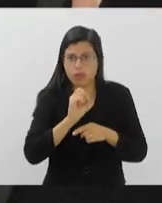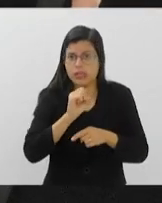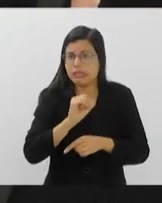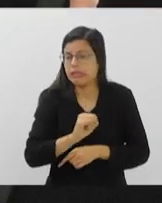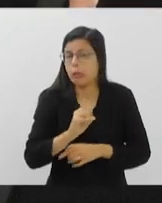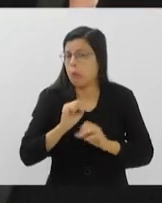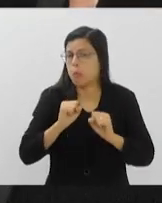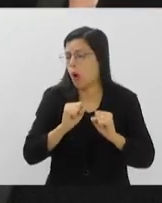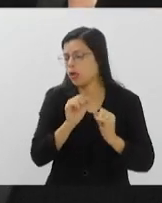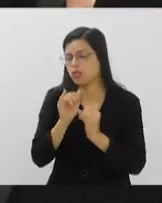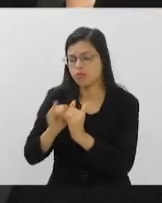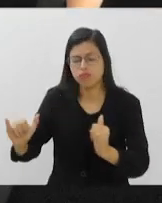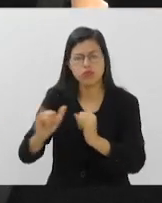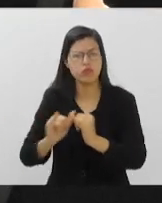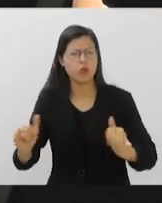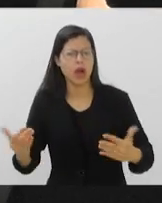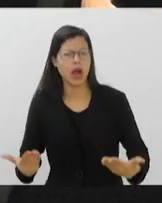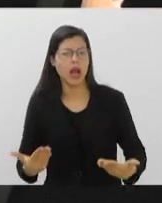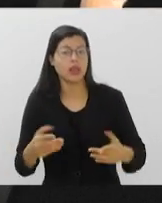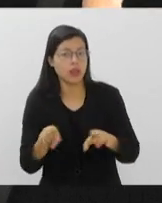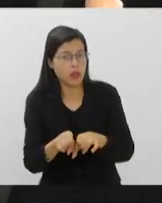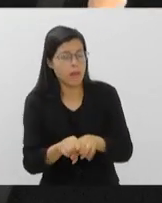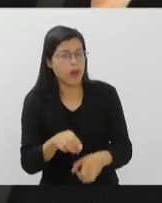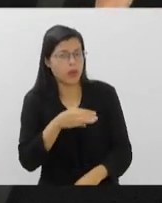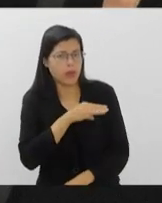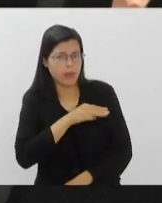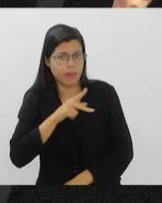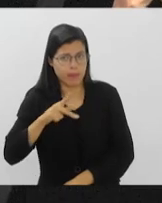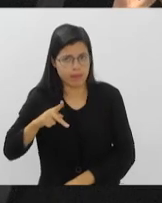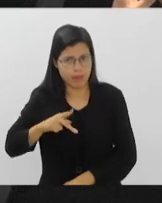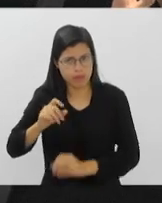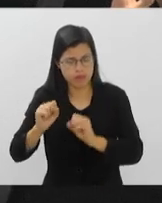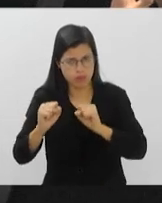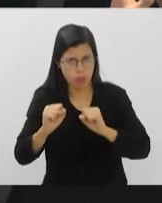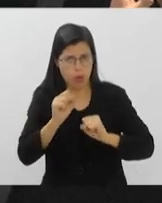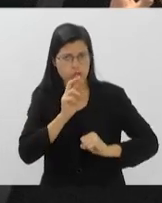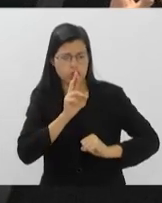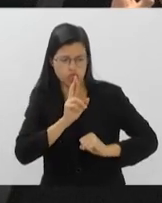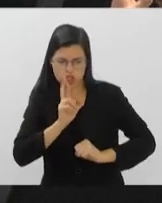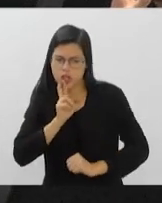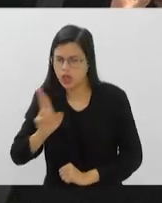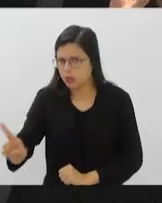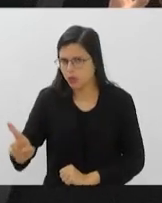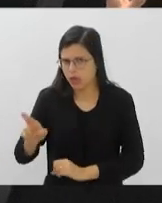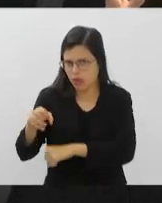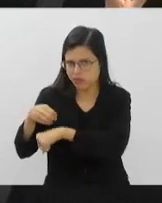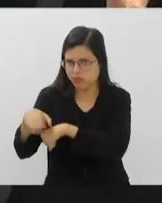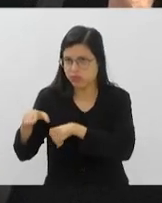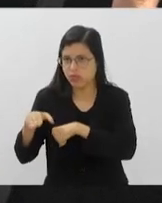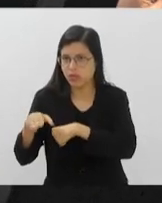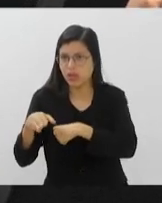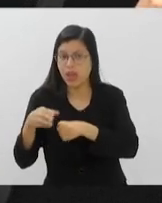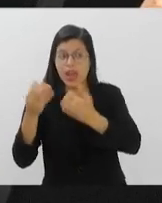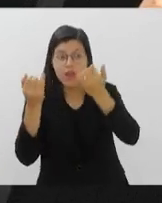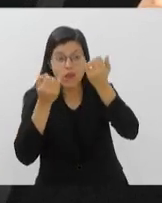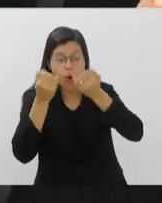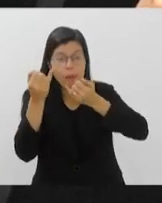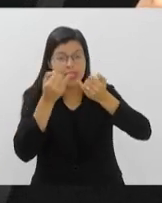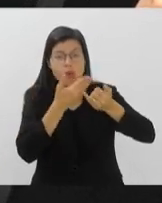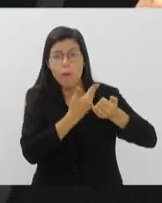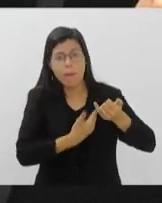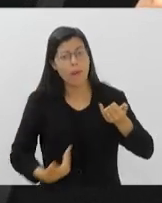consultar o Ministério Público ver se podia me responder uma informação pública Vocês estão